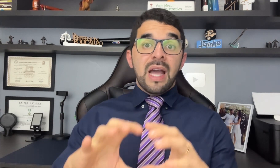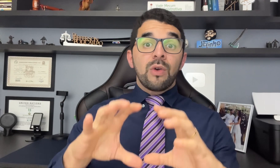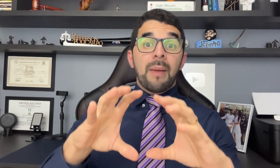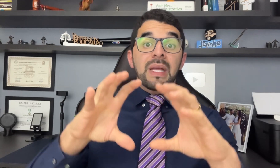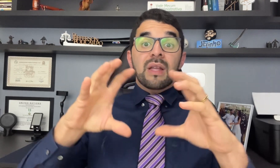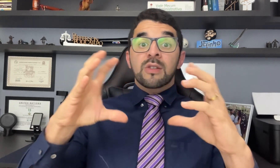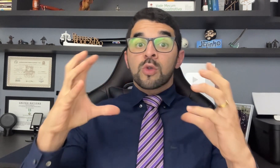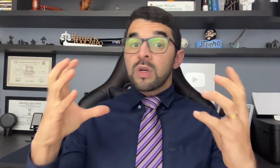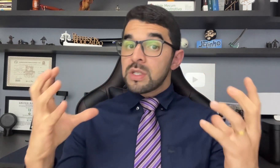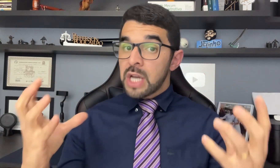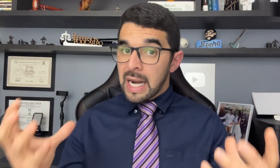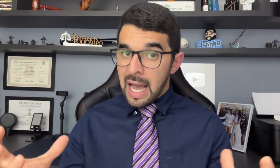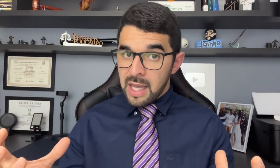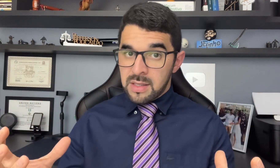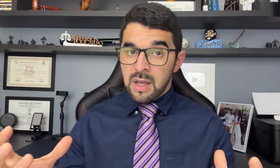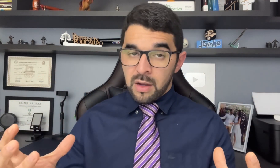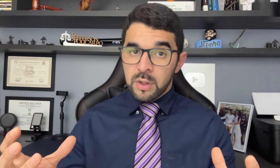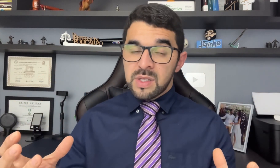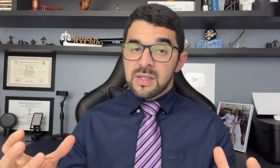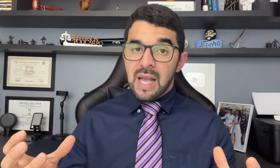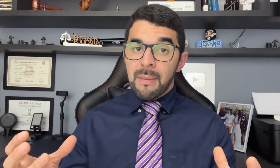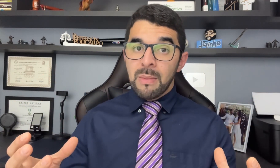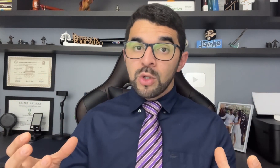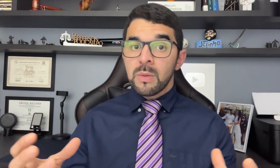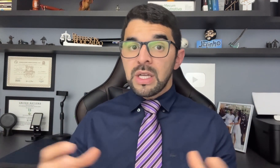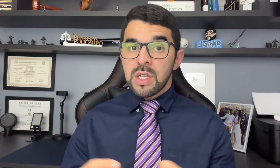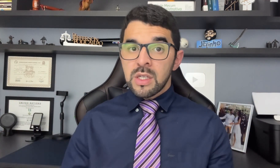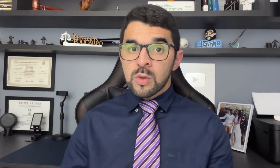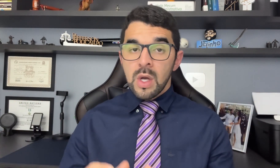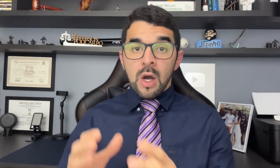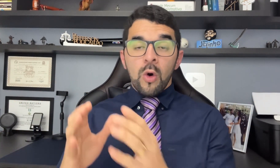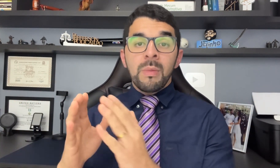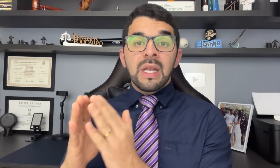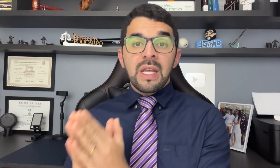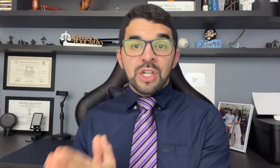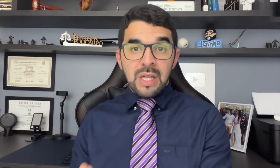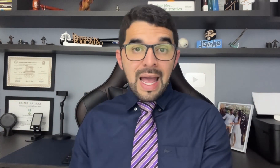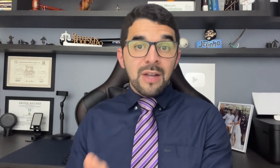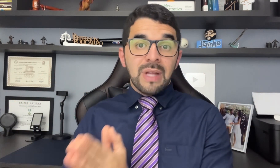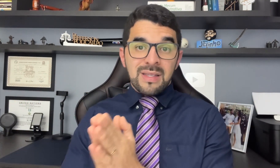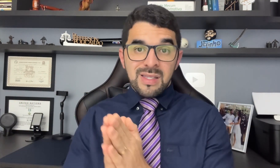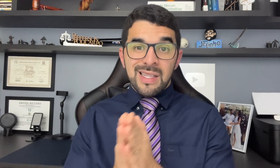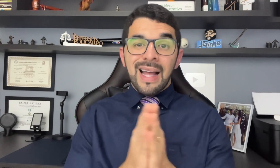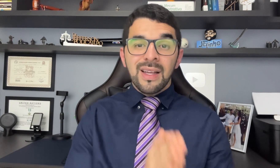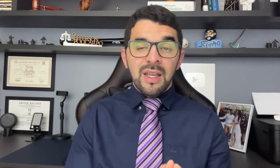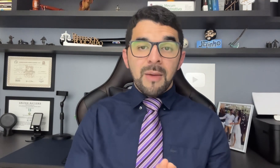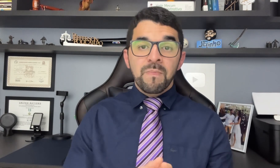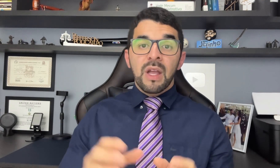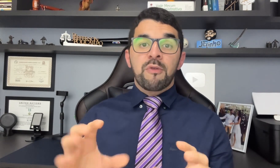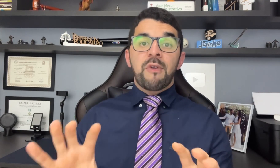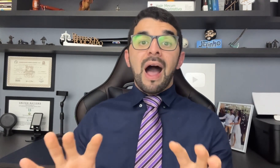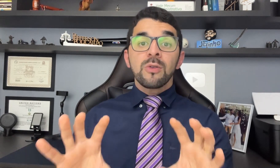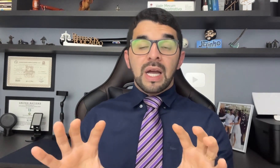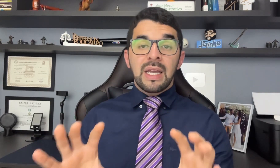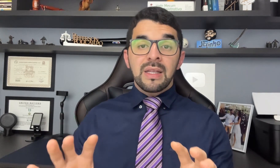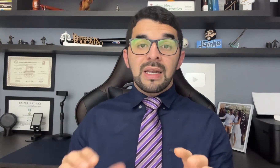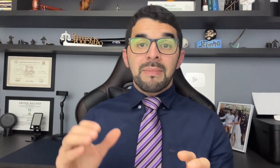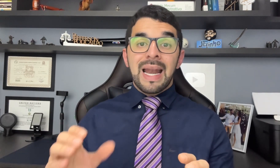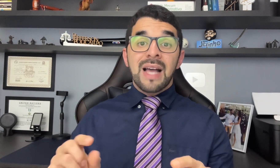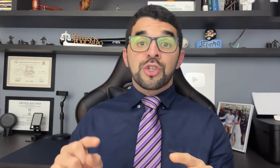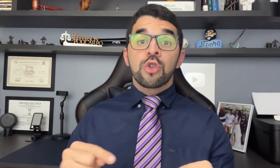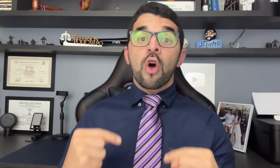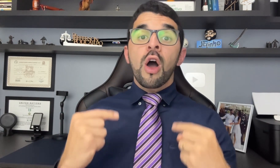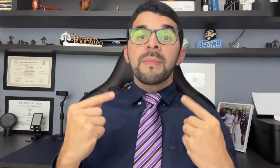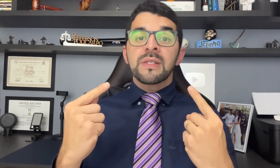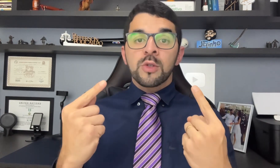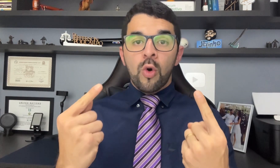as regulamentações gerais. Vocês sabem muito bem disso. O Ministério da Cidadania falta ainda